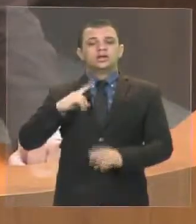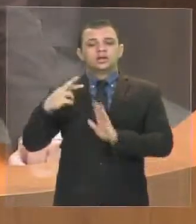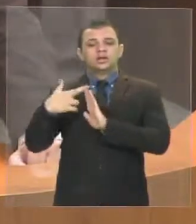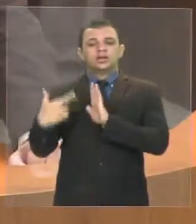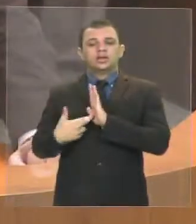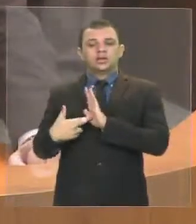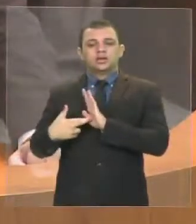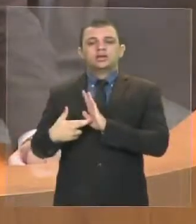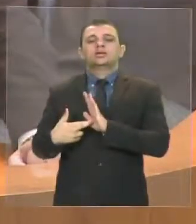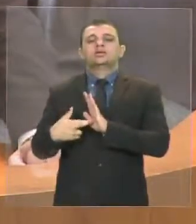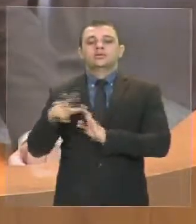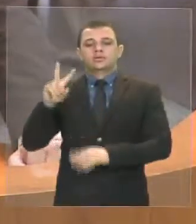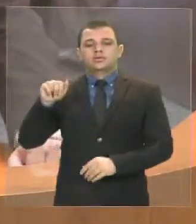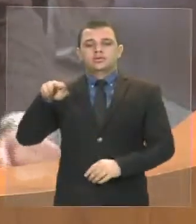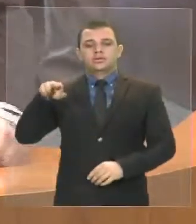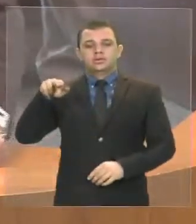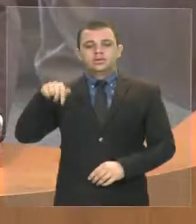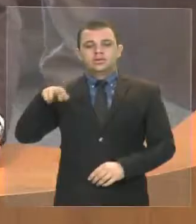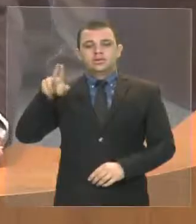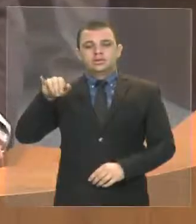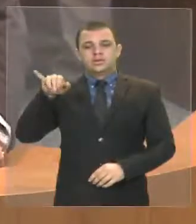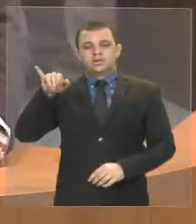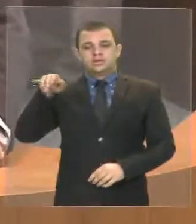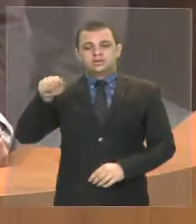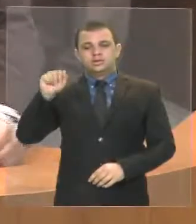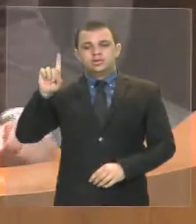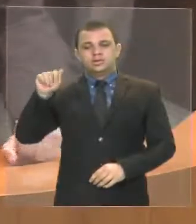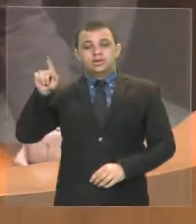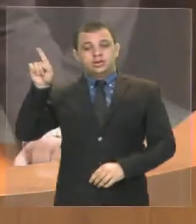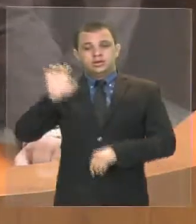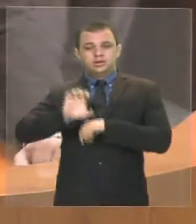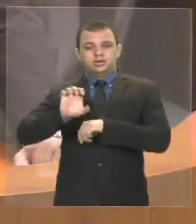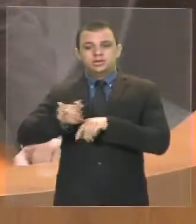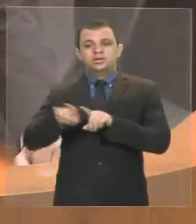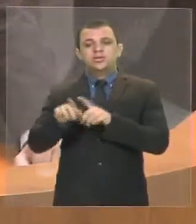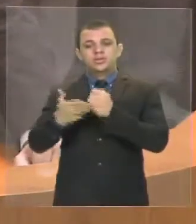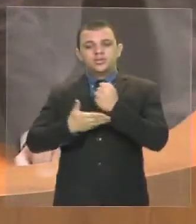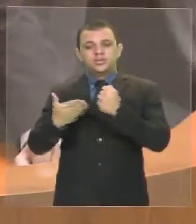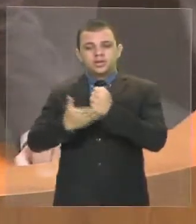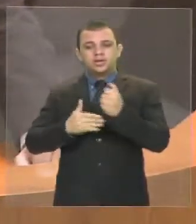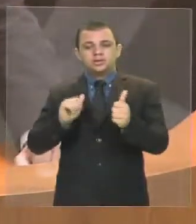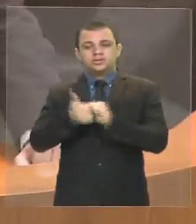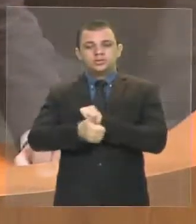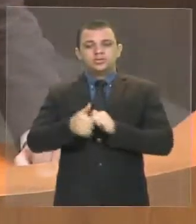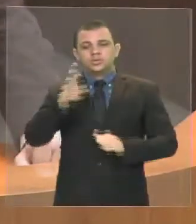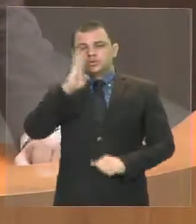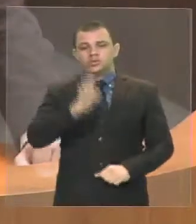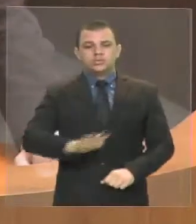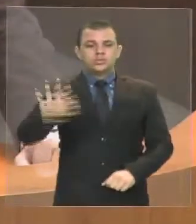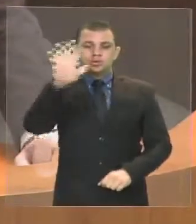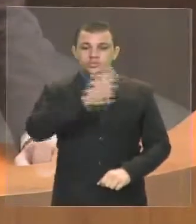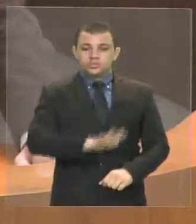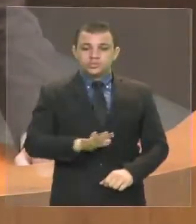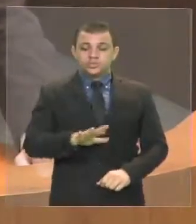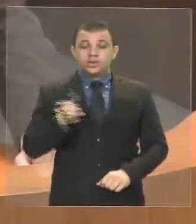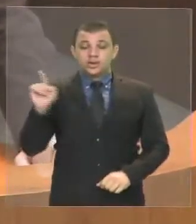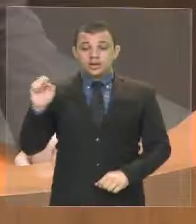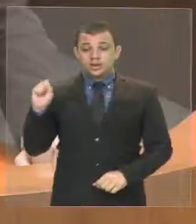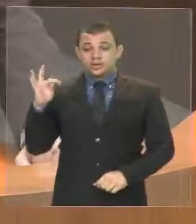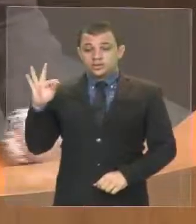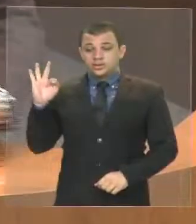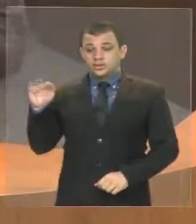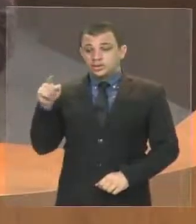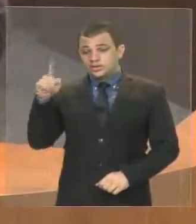que servia de base para as competições de todo o Brasil. Segundo a Corte Suprema do país, o esporte acarreta sofrimento aos